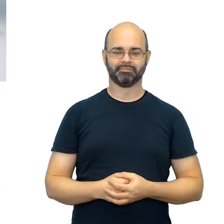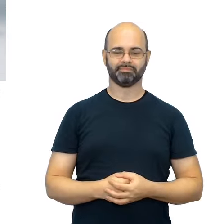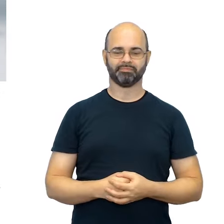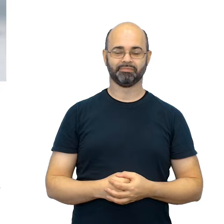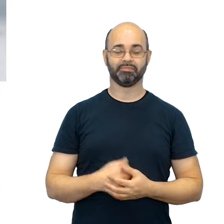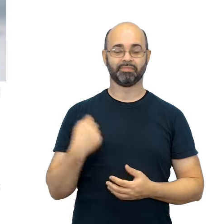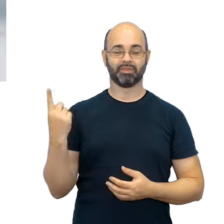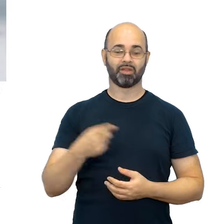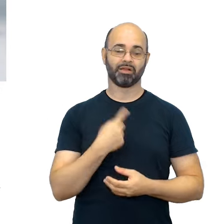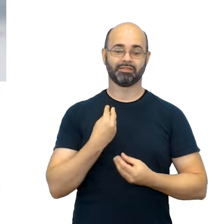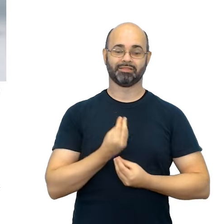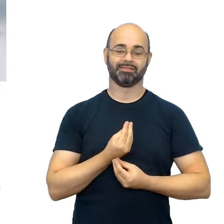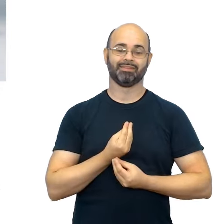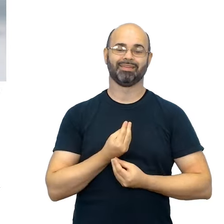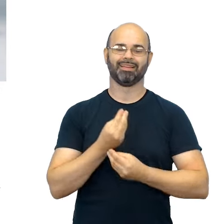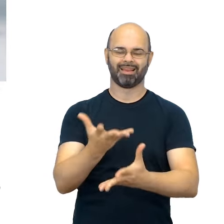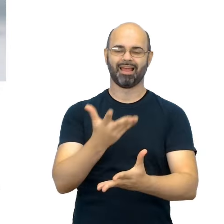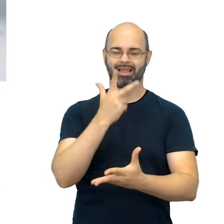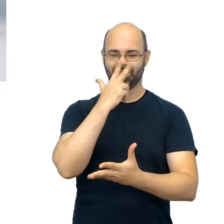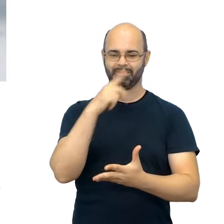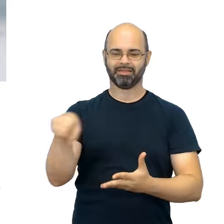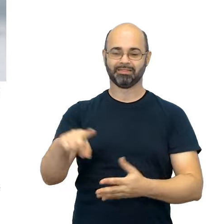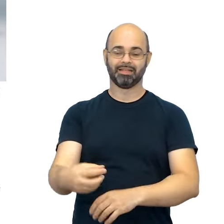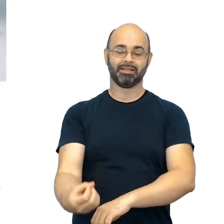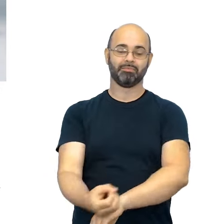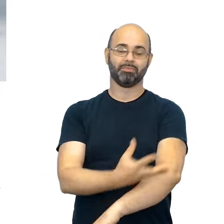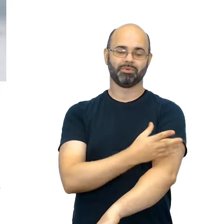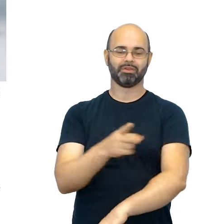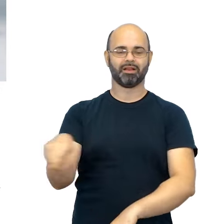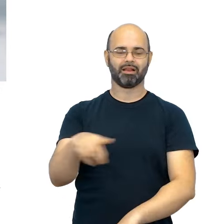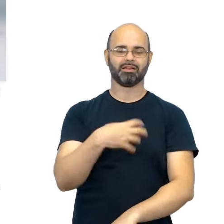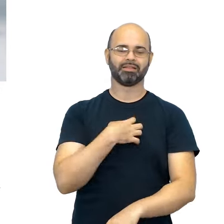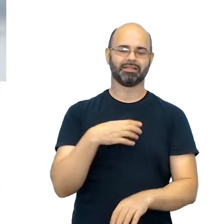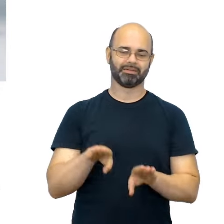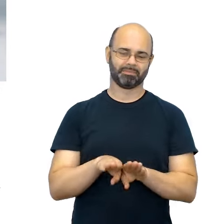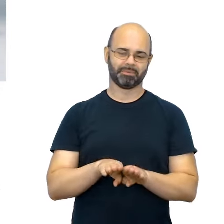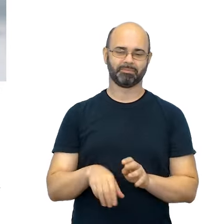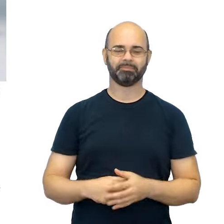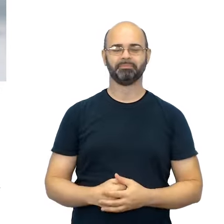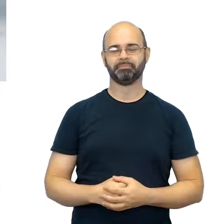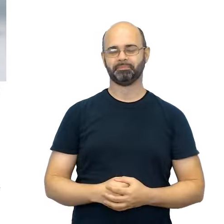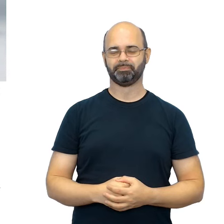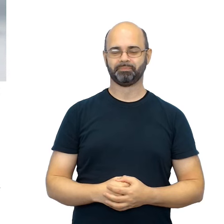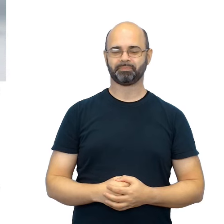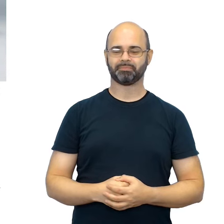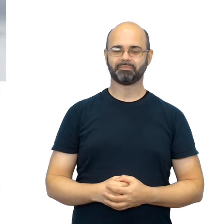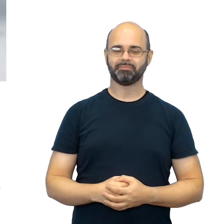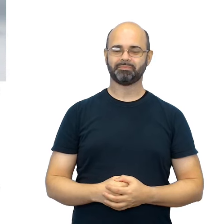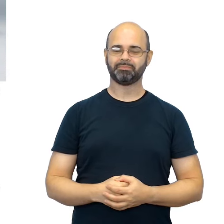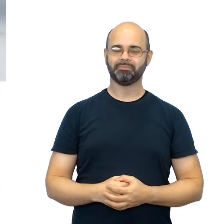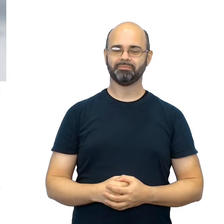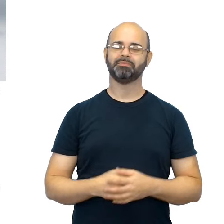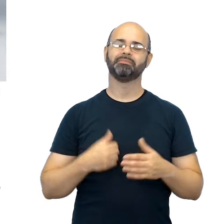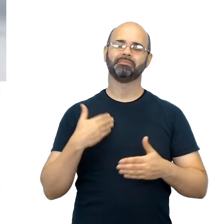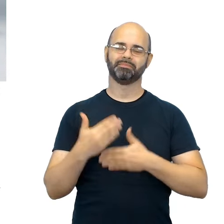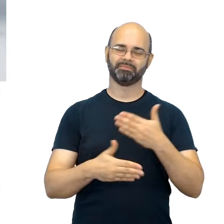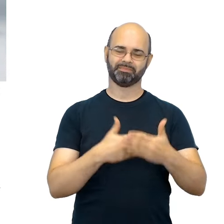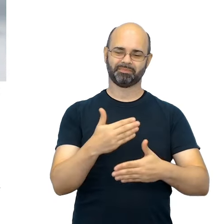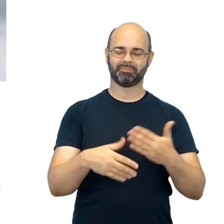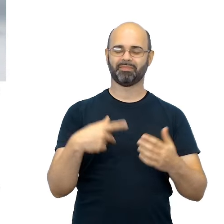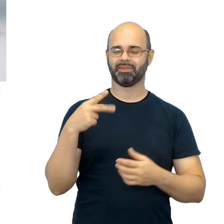para eles aí de uma carga emocional. Bom, trabalhado esse processo primário